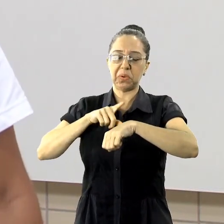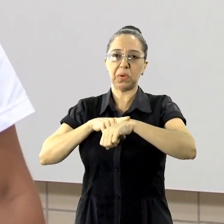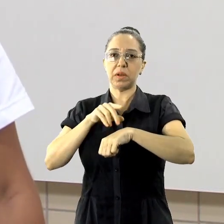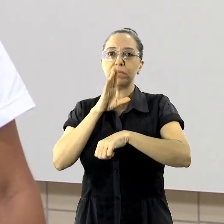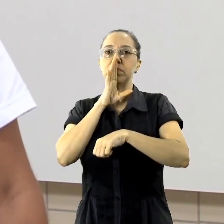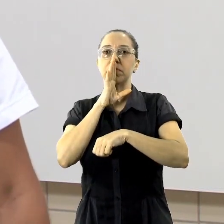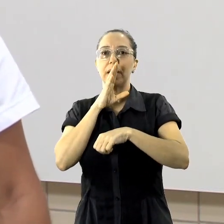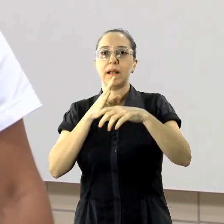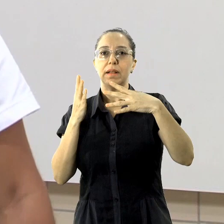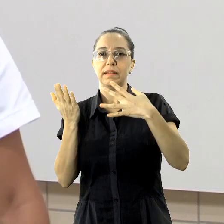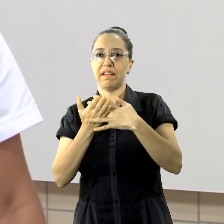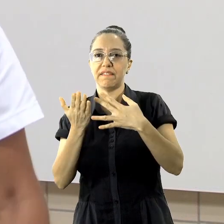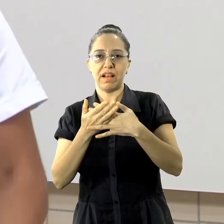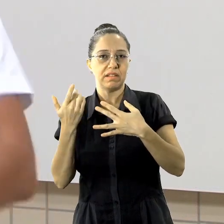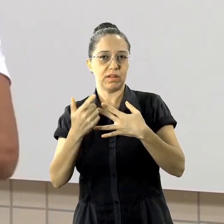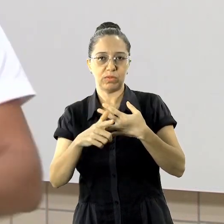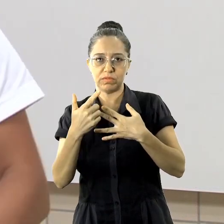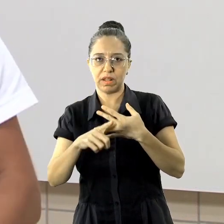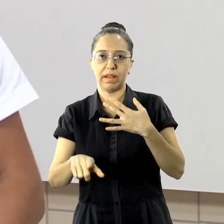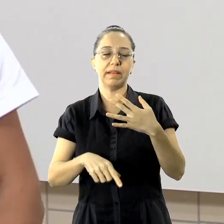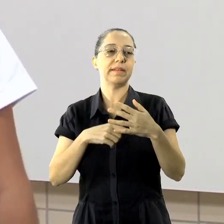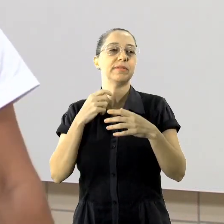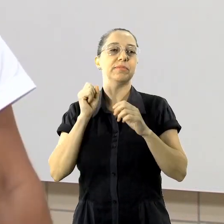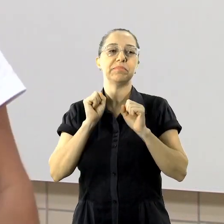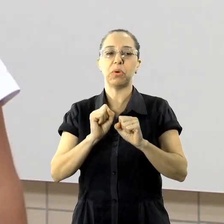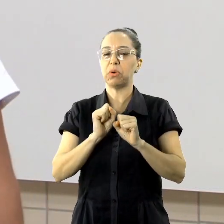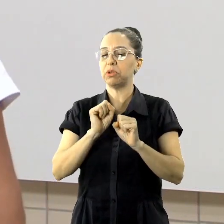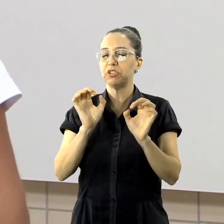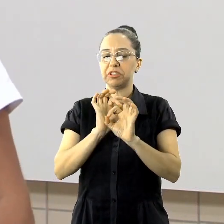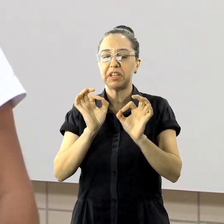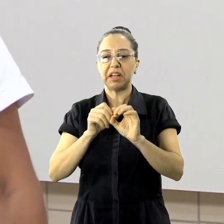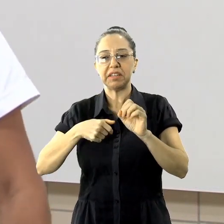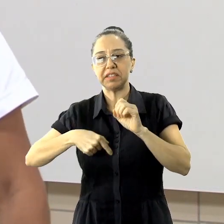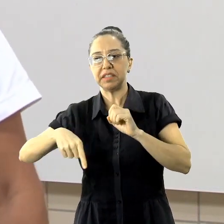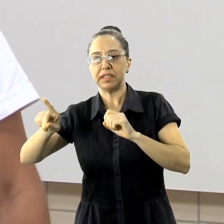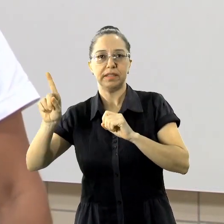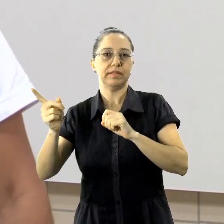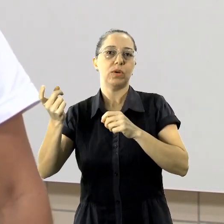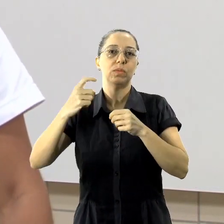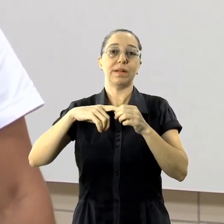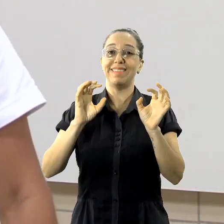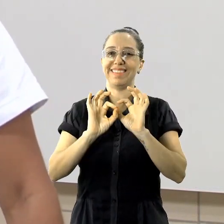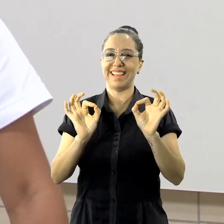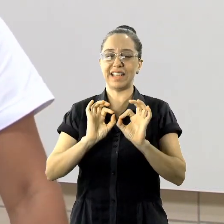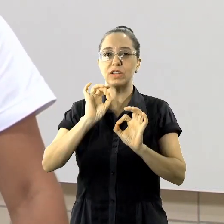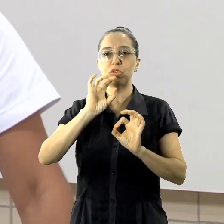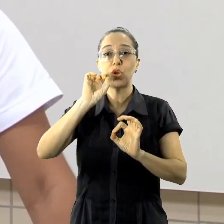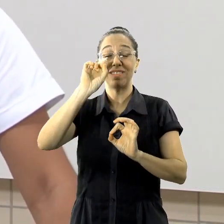pode sair para fazer nada da sua vida pessoal e só pode ir embora